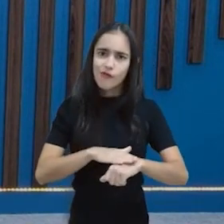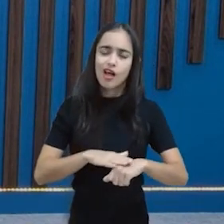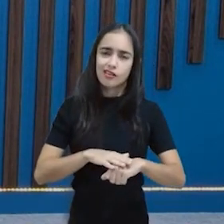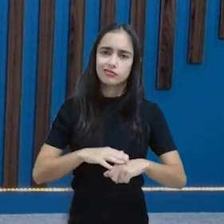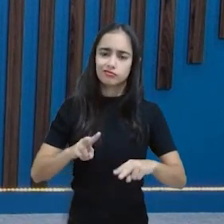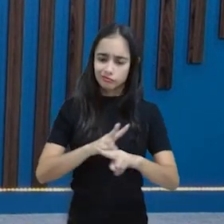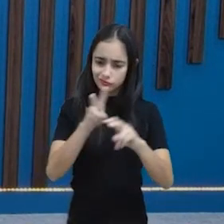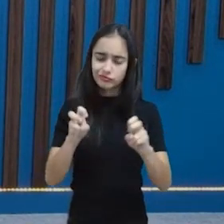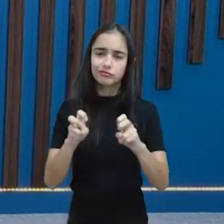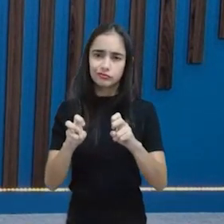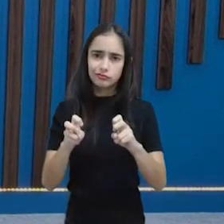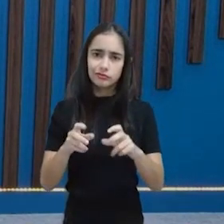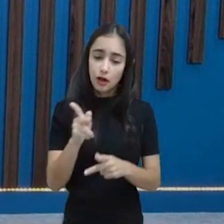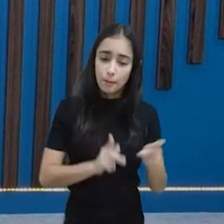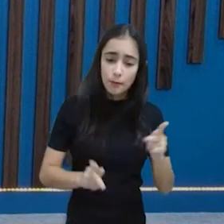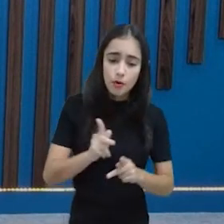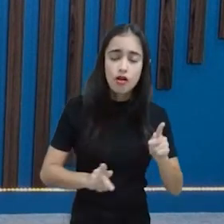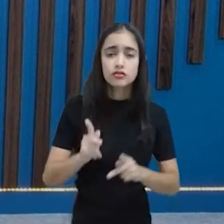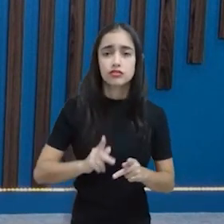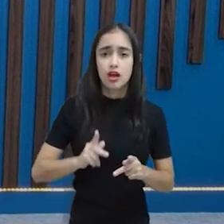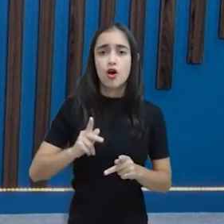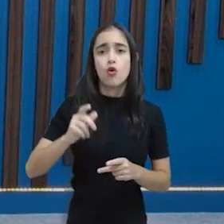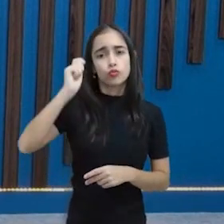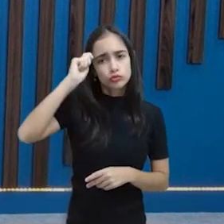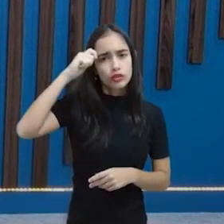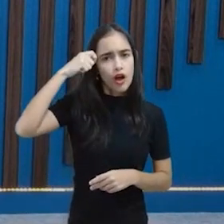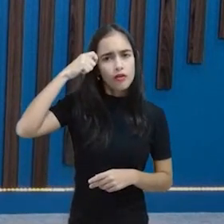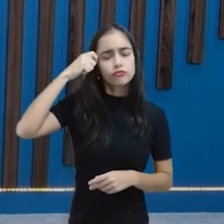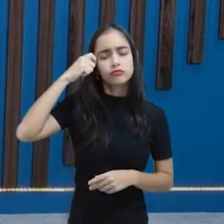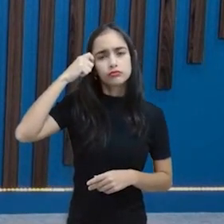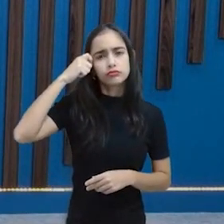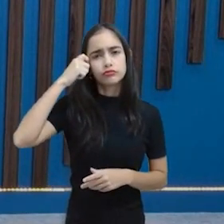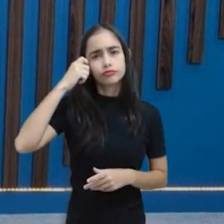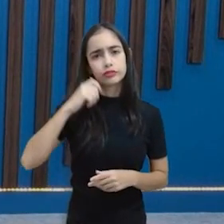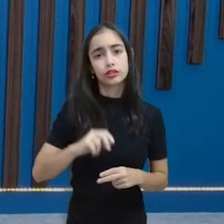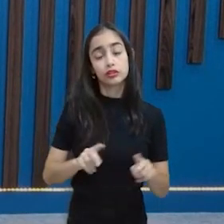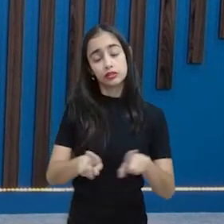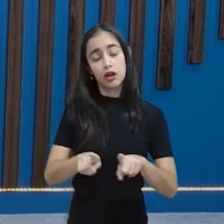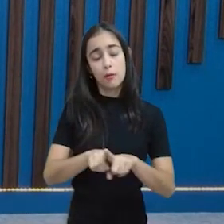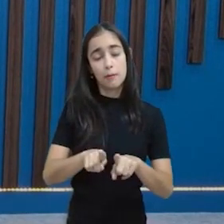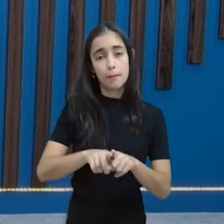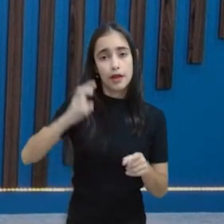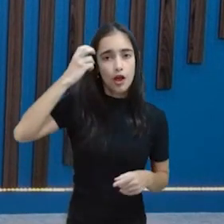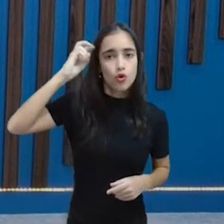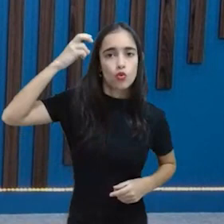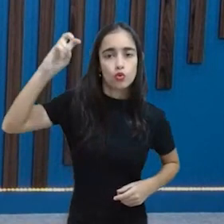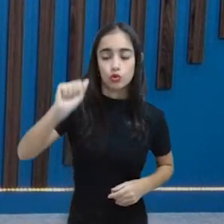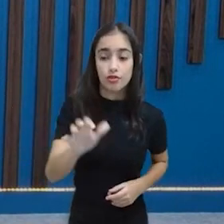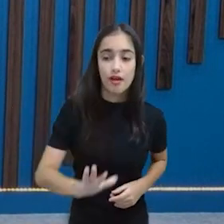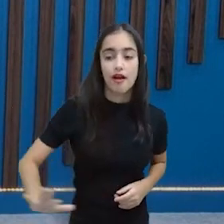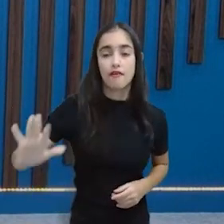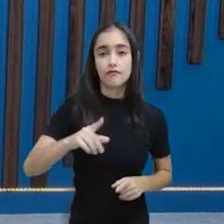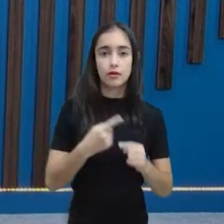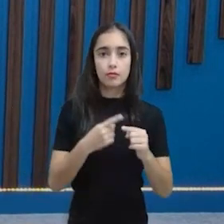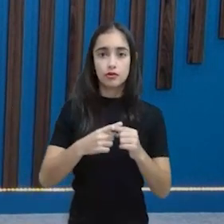questões, né, da população, a história e a cultura da África, porque muito a gente tem esse olhar, né, dos